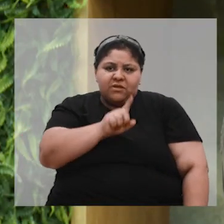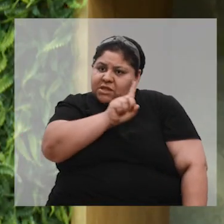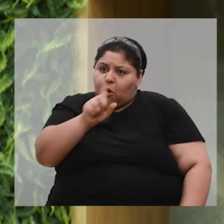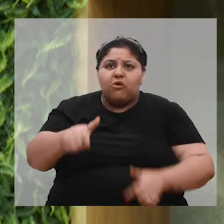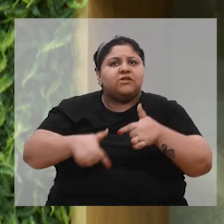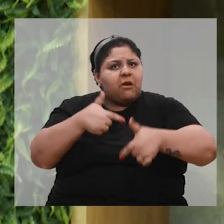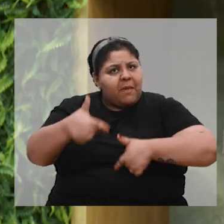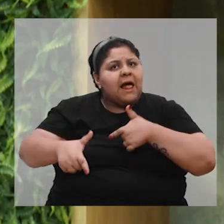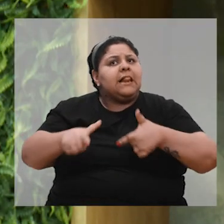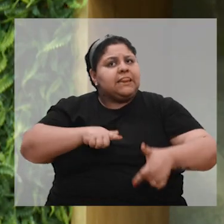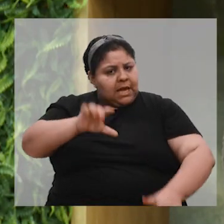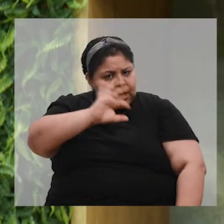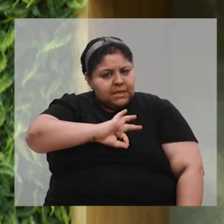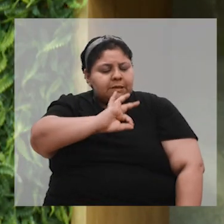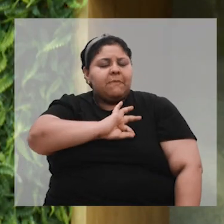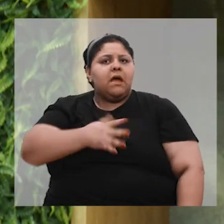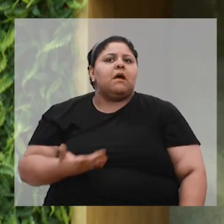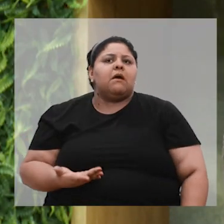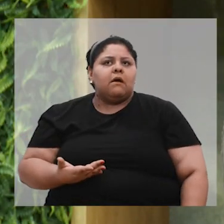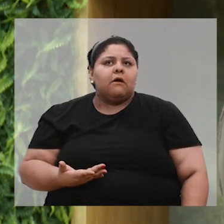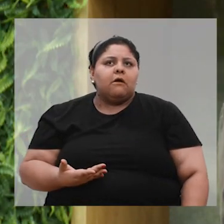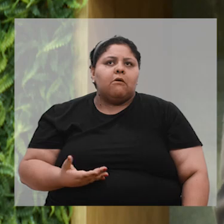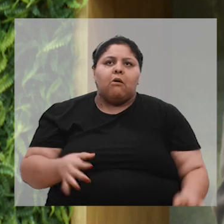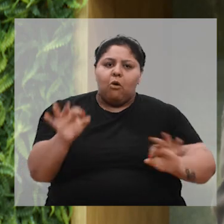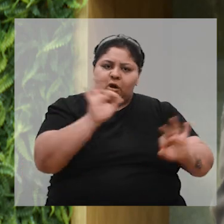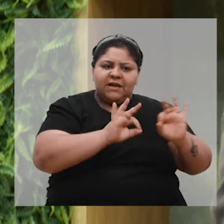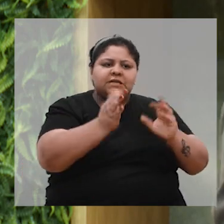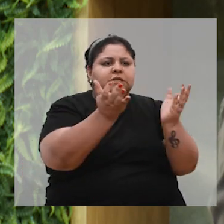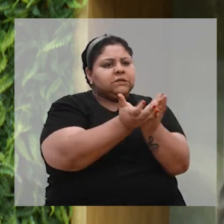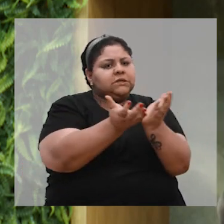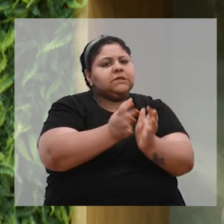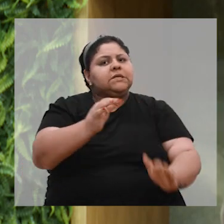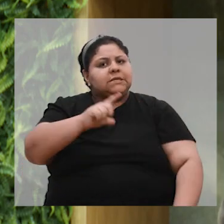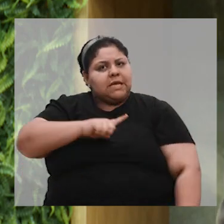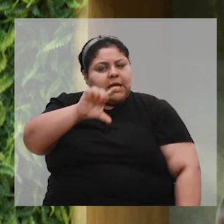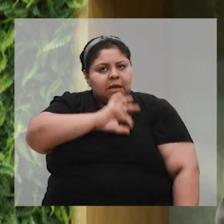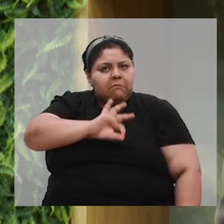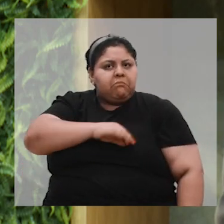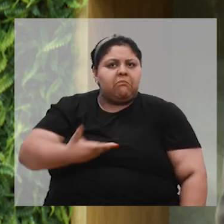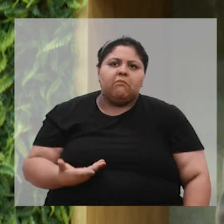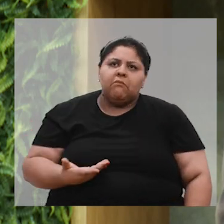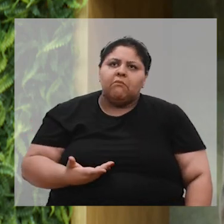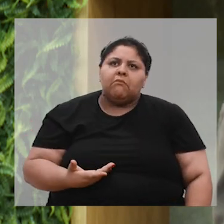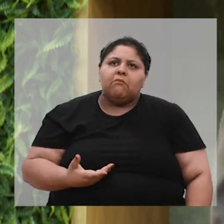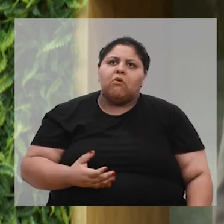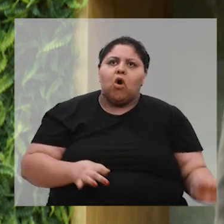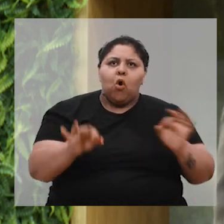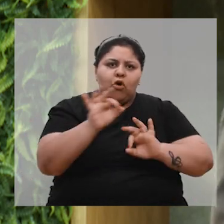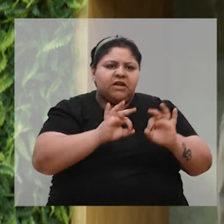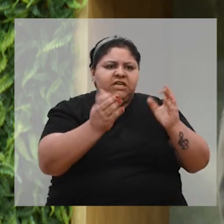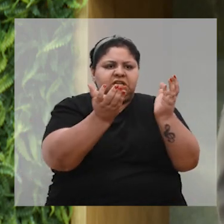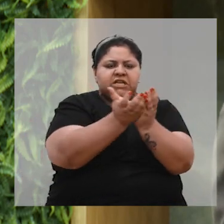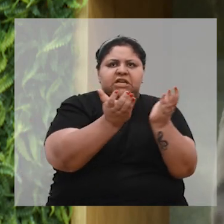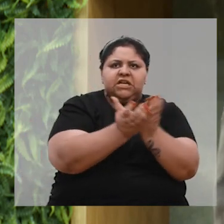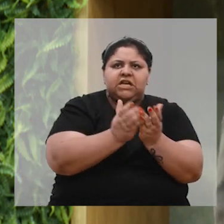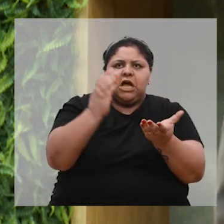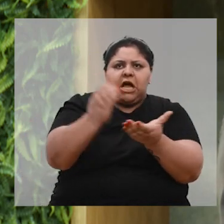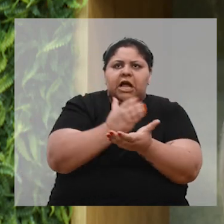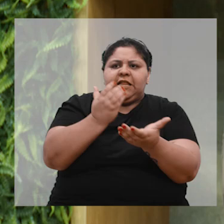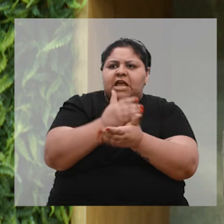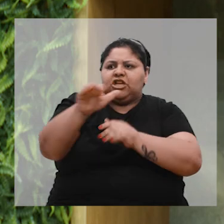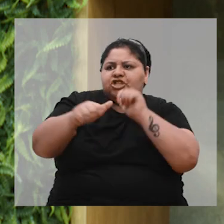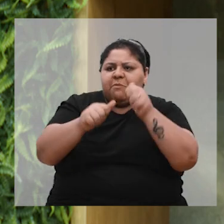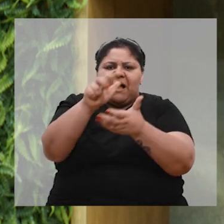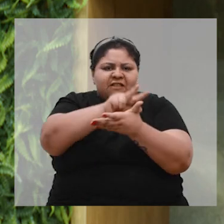é um trabalho, a gente tem que ser recompensado para isso. Preparar a aula tem que ser remunerado. Fazer plano de aula, caderno de